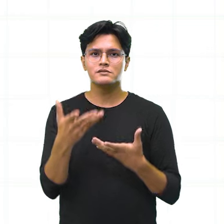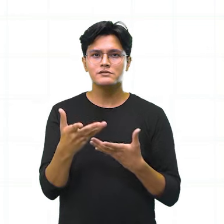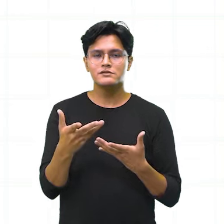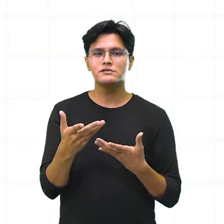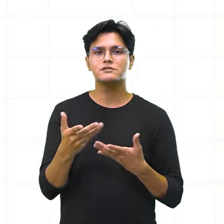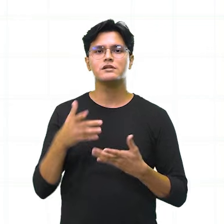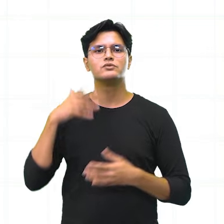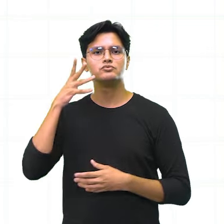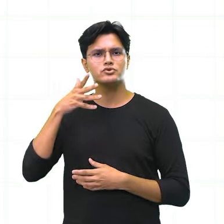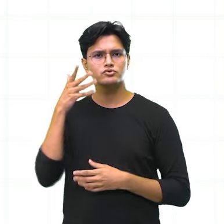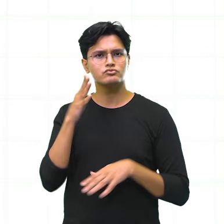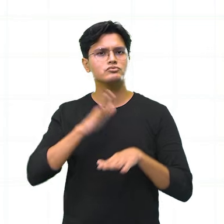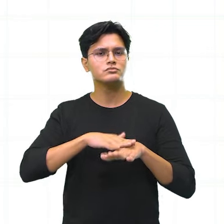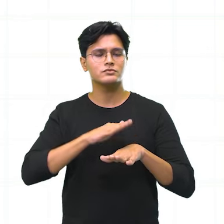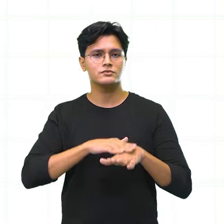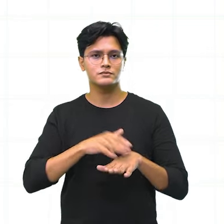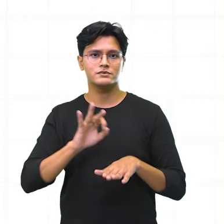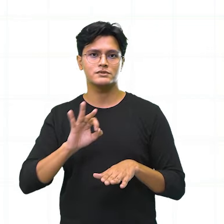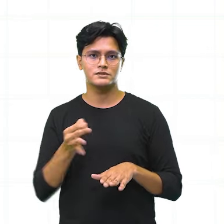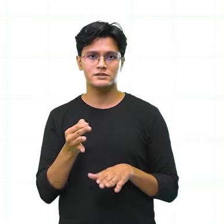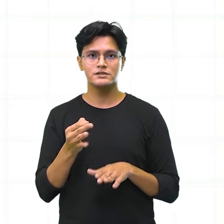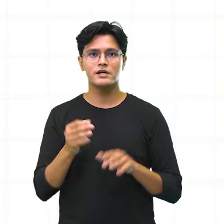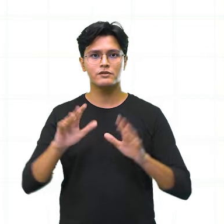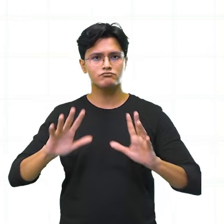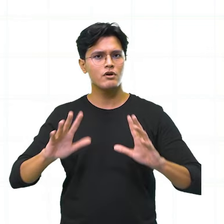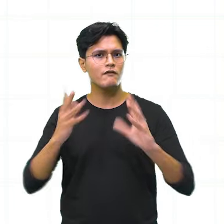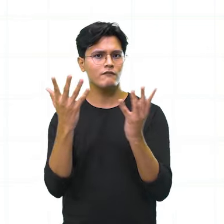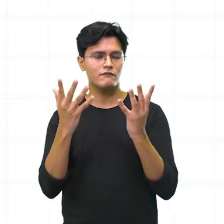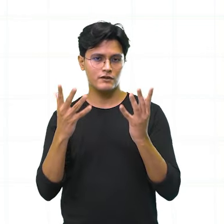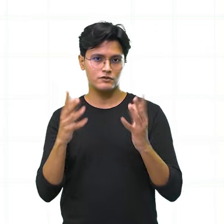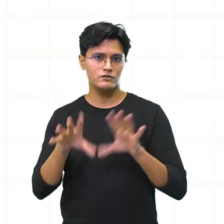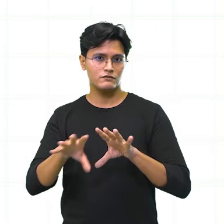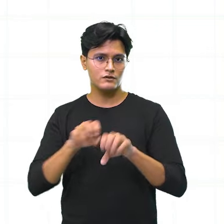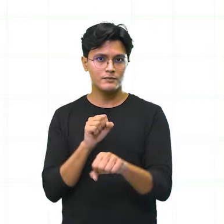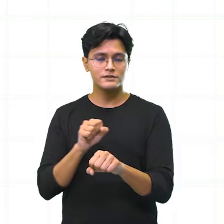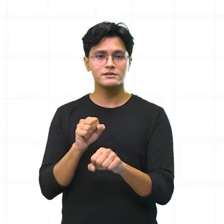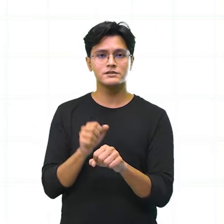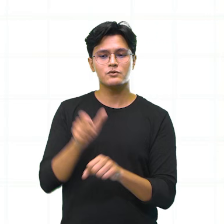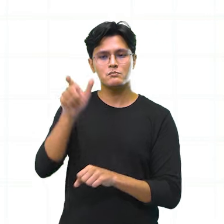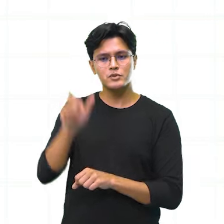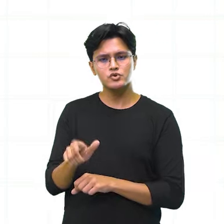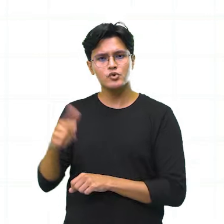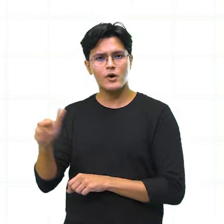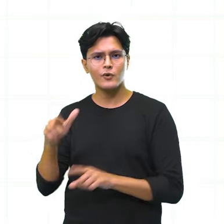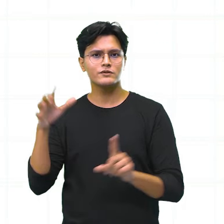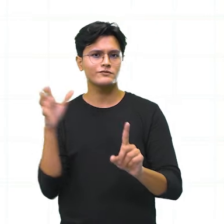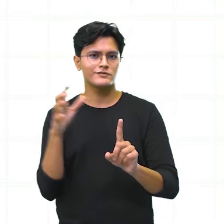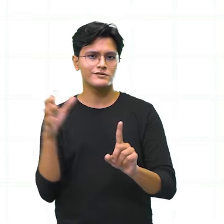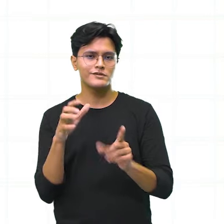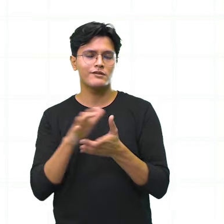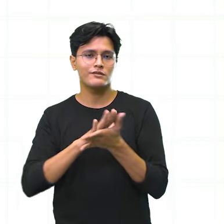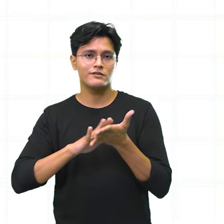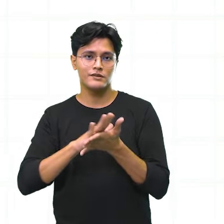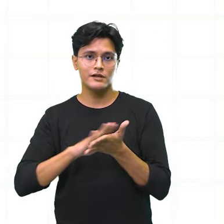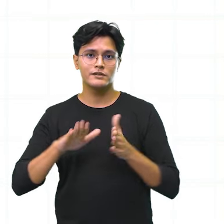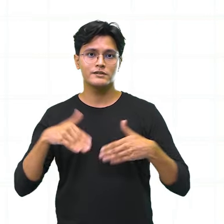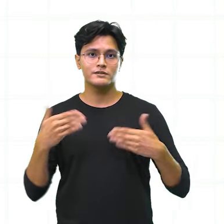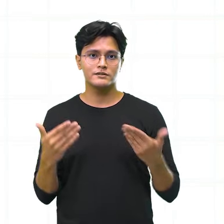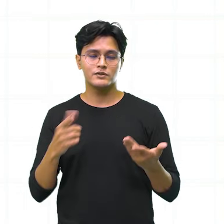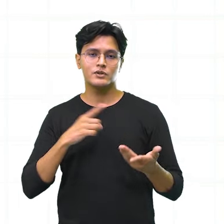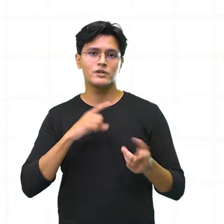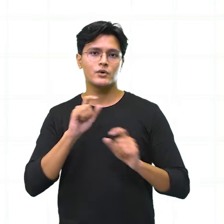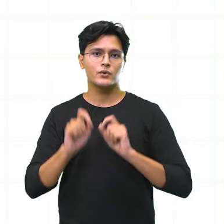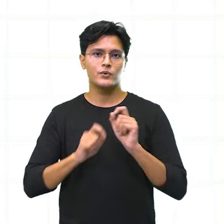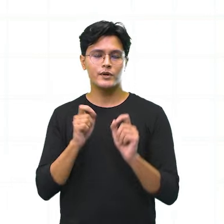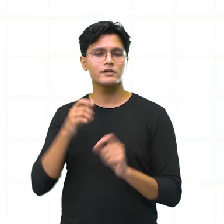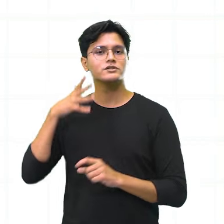promovendo ali o discurso dele, né, durante a formatura, sem a interferência de ninguém, tá? Então, nós temos